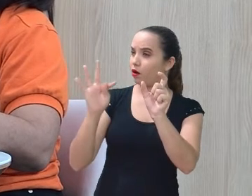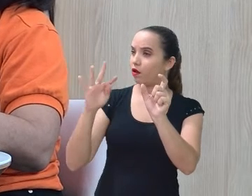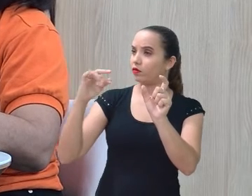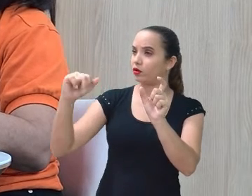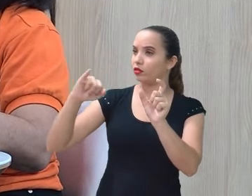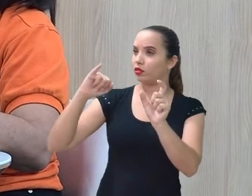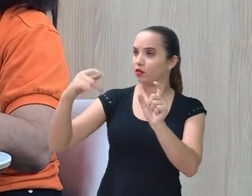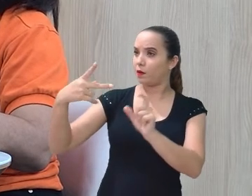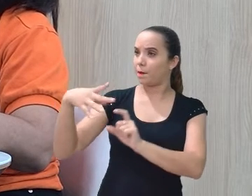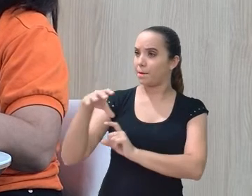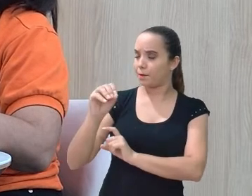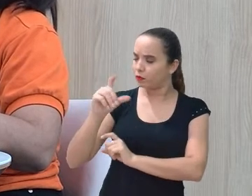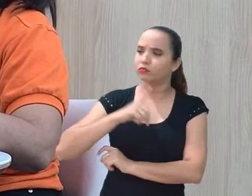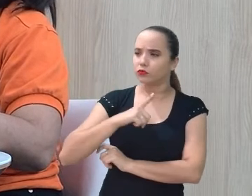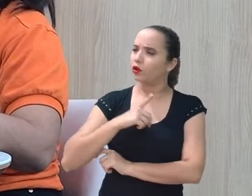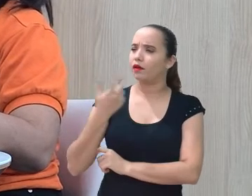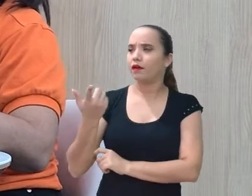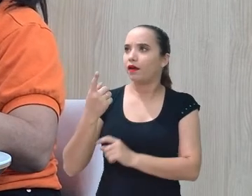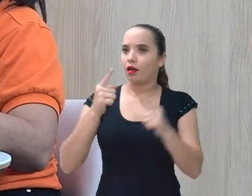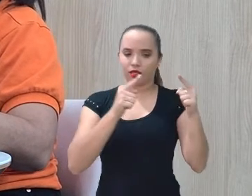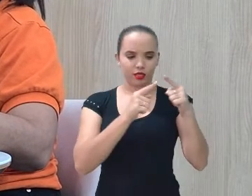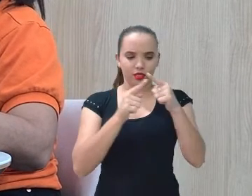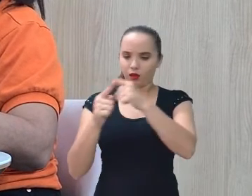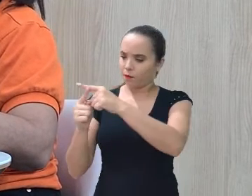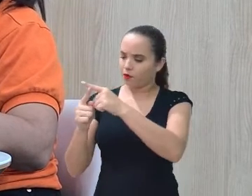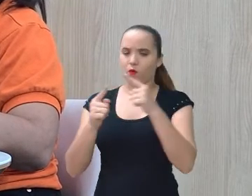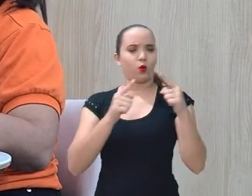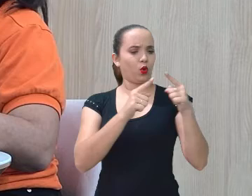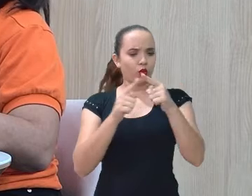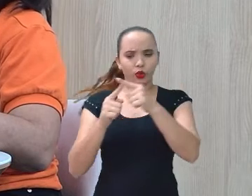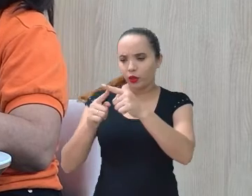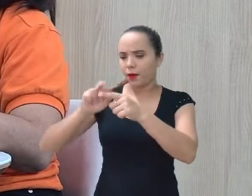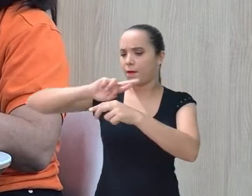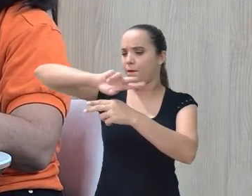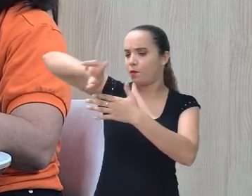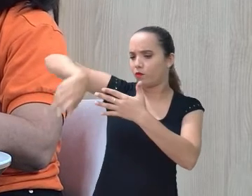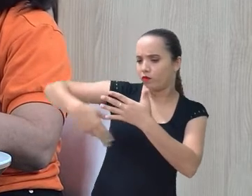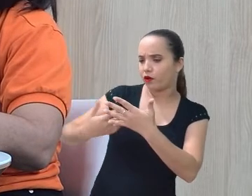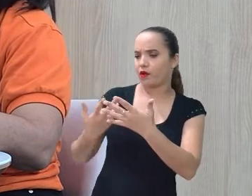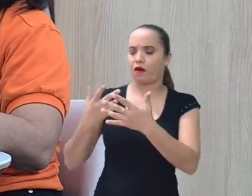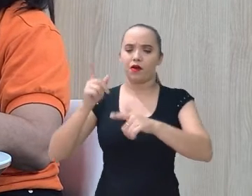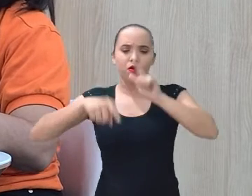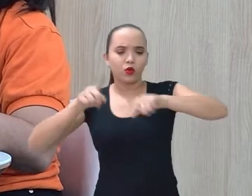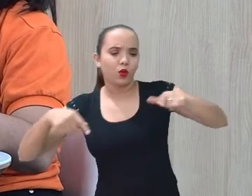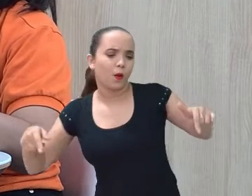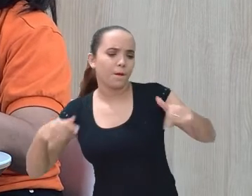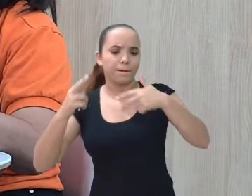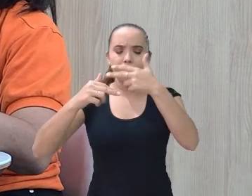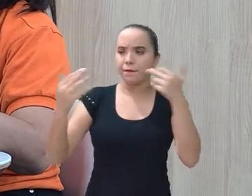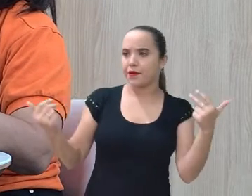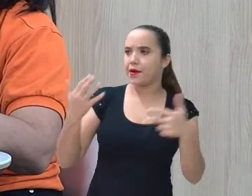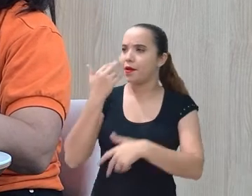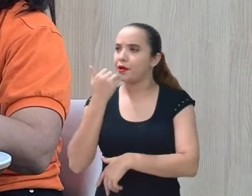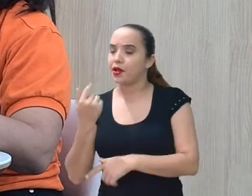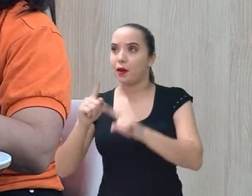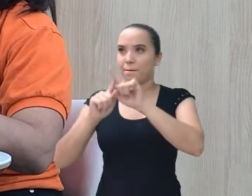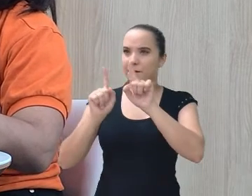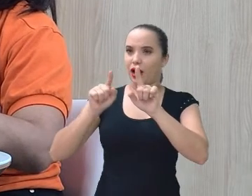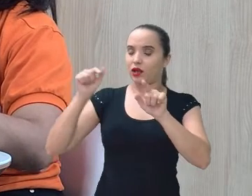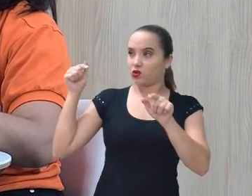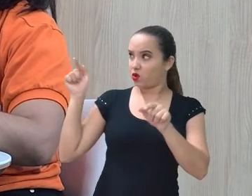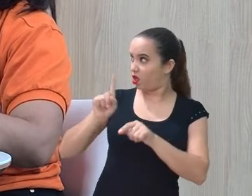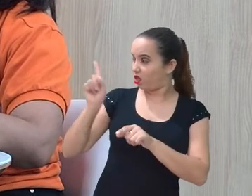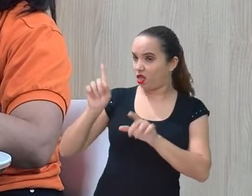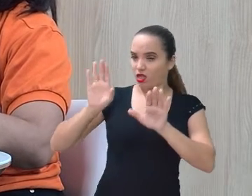tipo de comida, um tipo de objeto, é uma coisa, né? Mas Sim. não nesse contexto que ela está